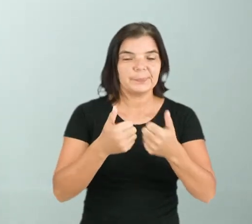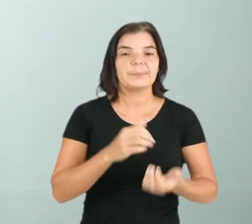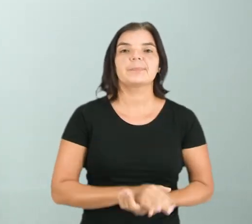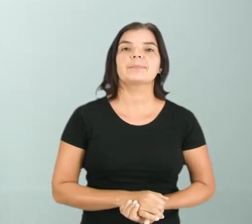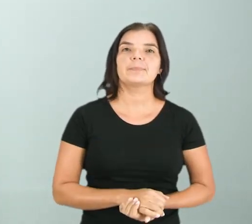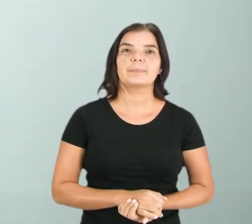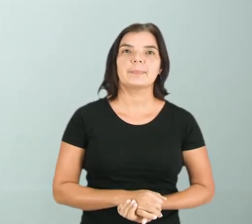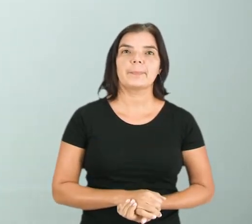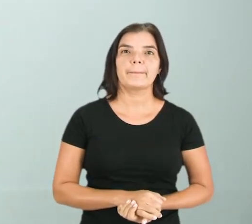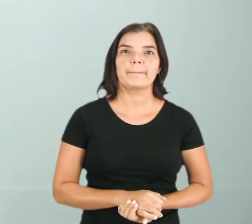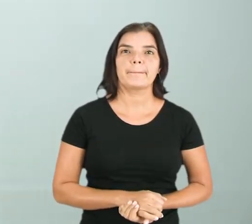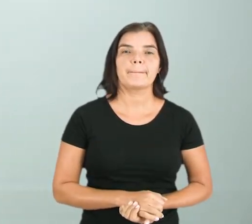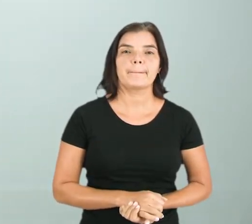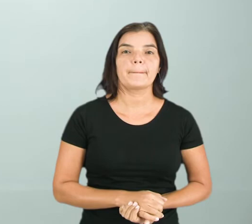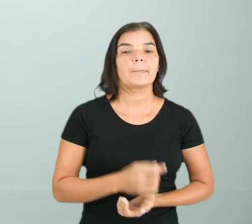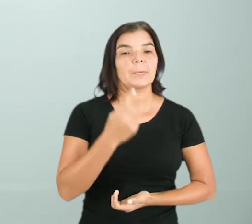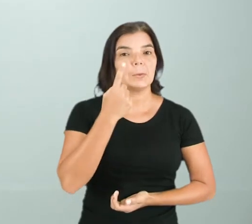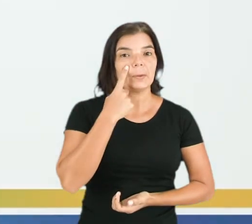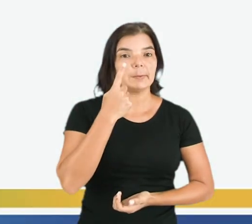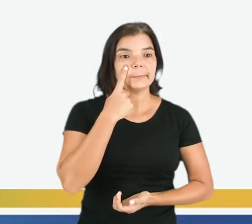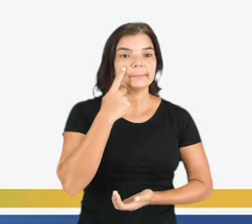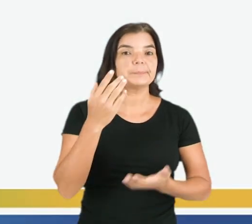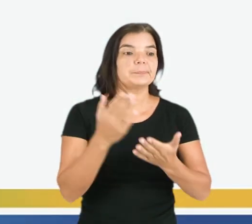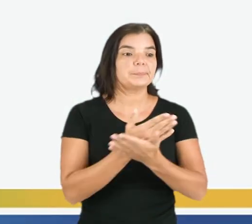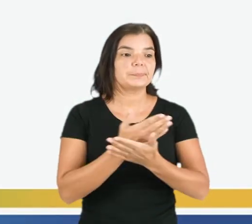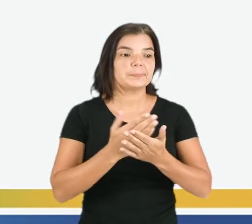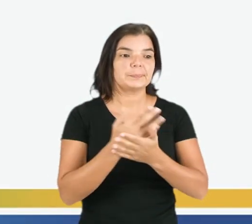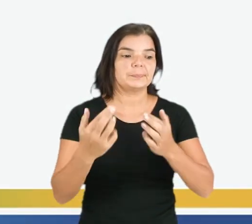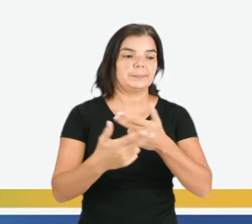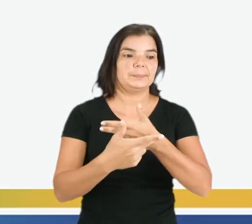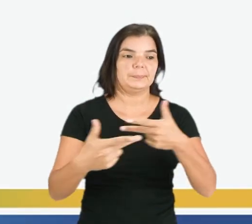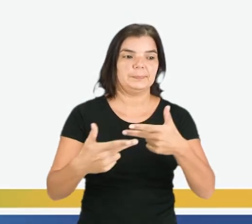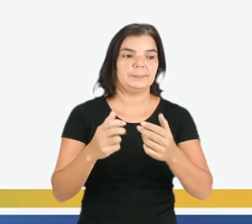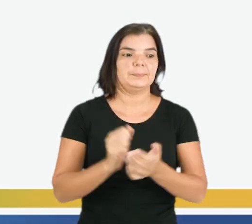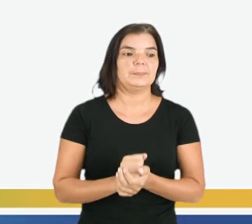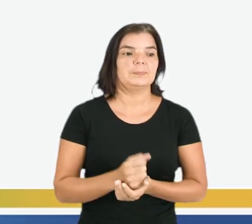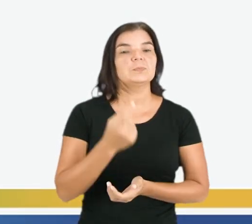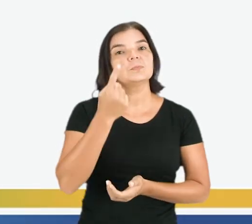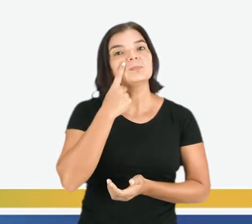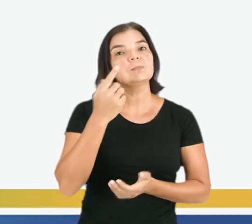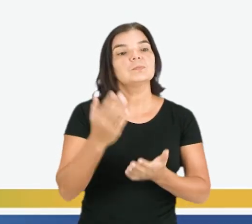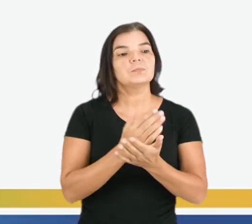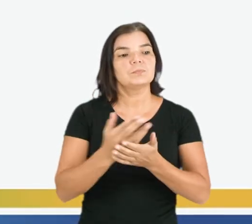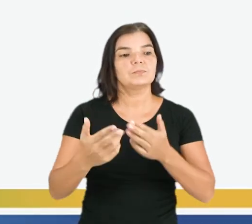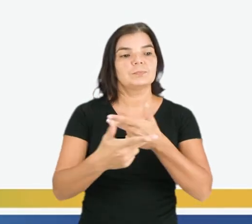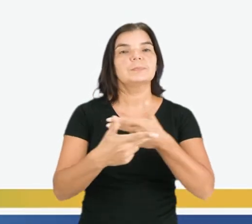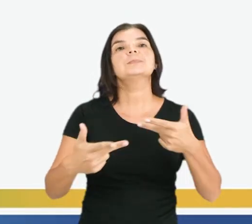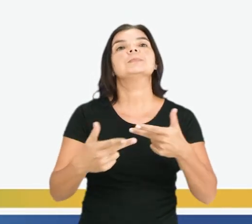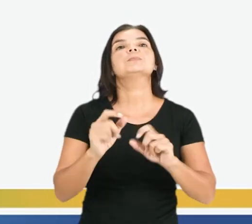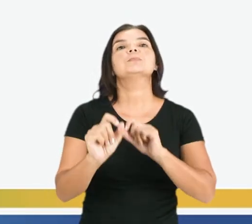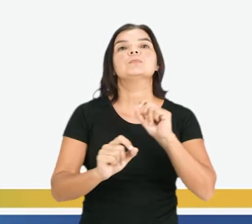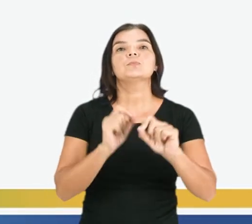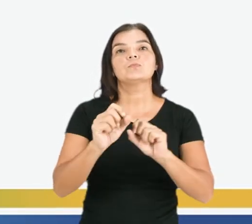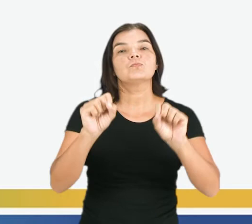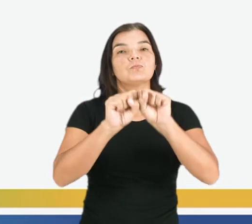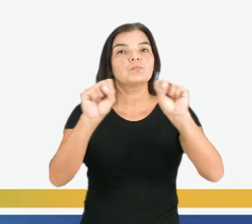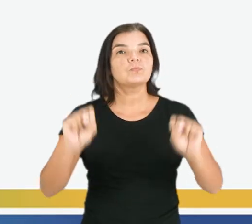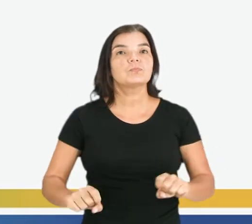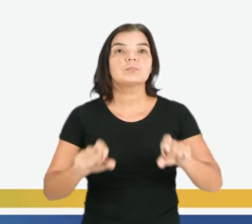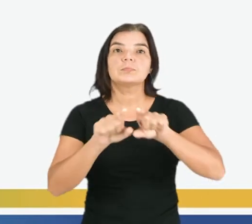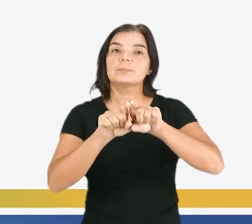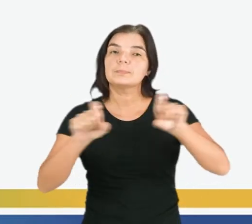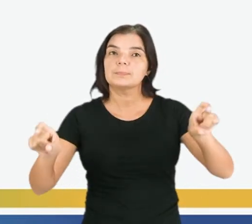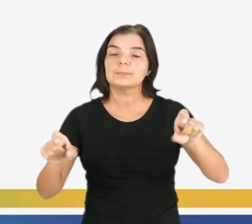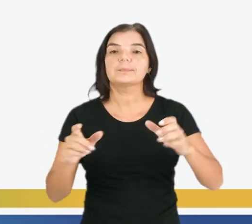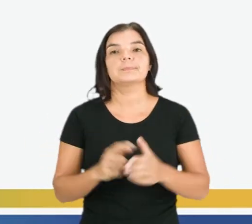aí? Ó, observe, leia comigo, ó, observe alguns objetos que padronizam o sistema de